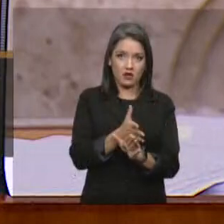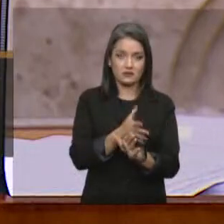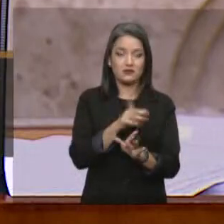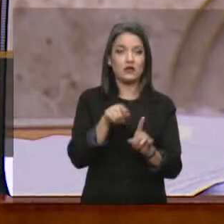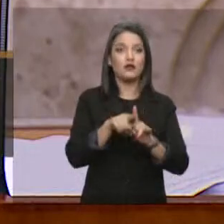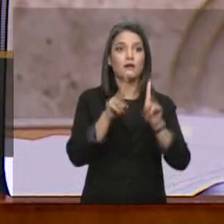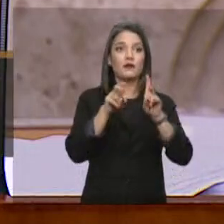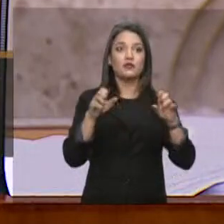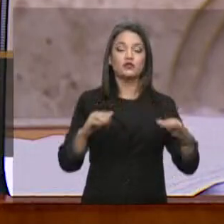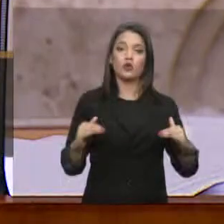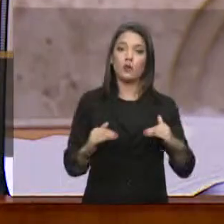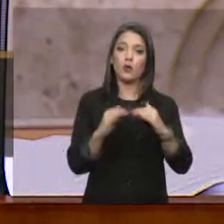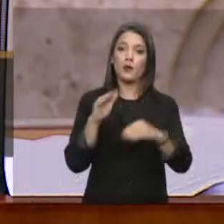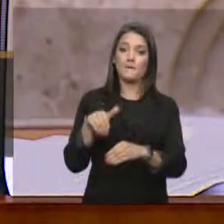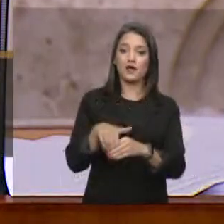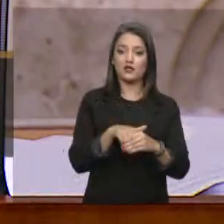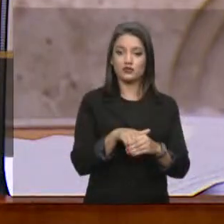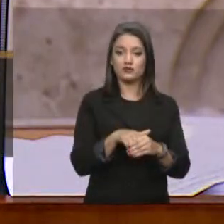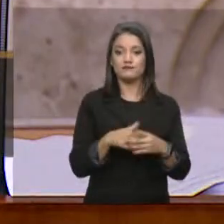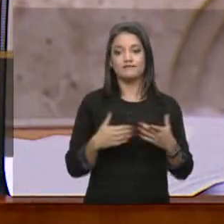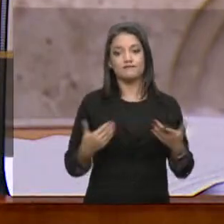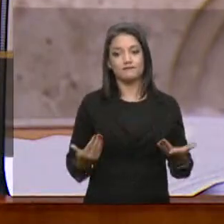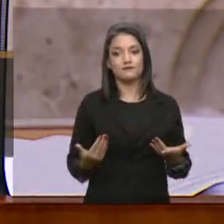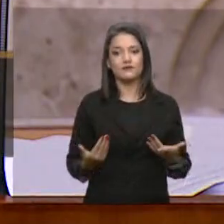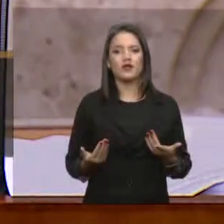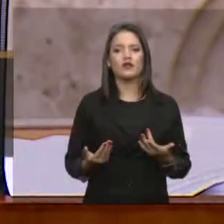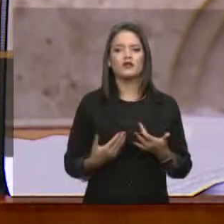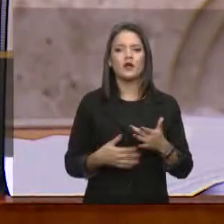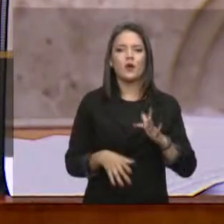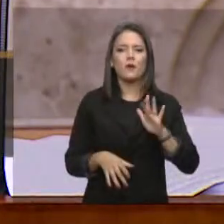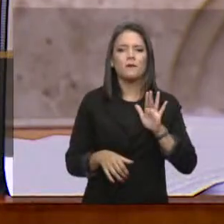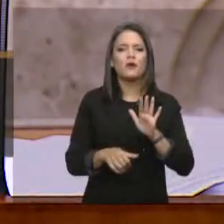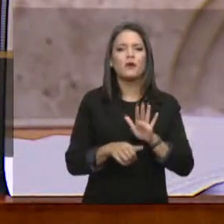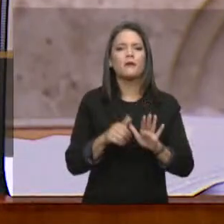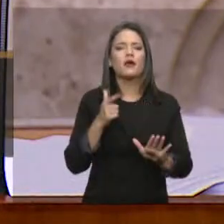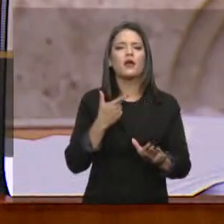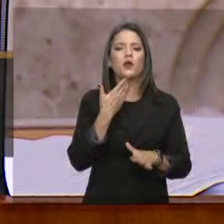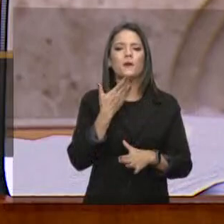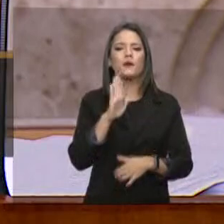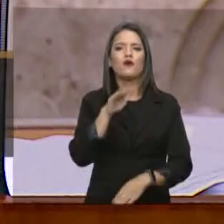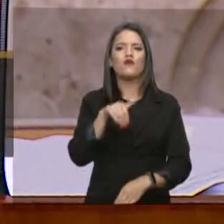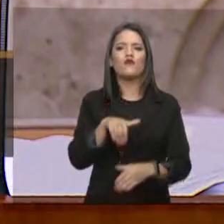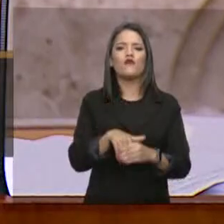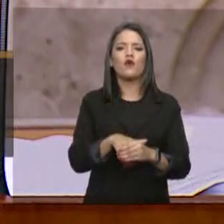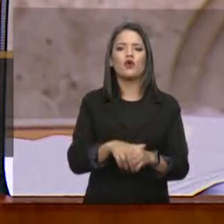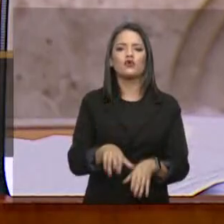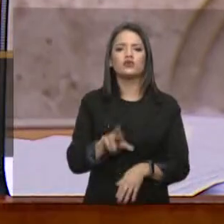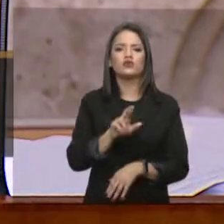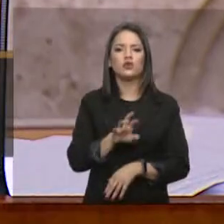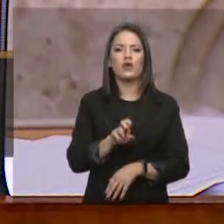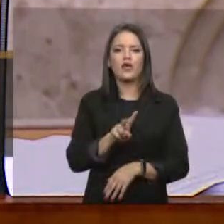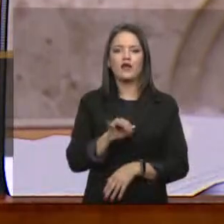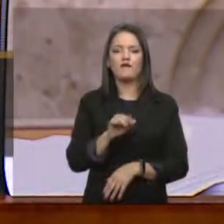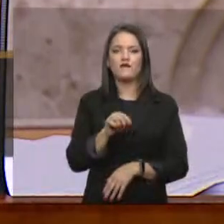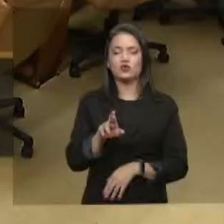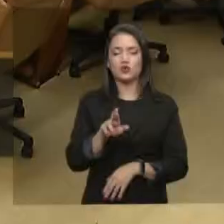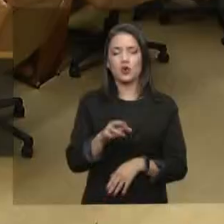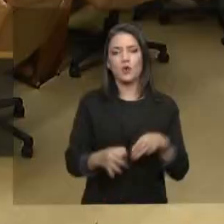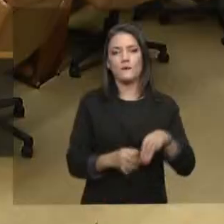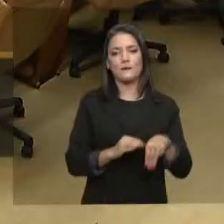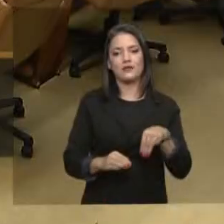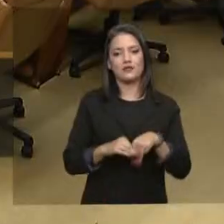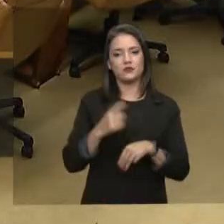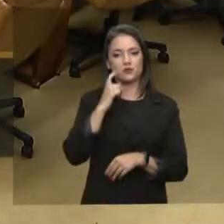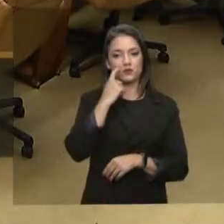do empate. Do empate. Né? Então, eu colho, em primeiro lugar, o voto do eminente revisor, ministro Nunes Marques.